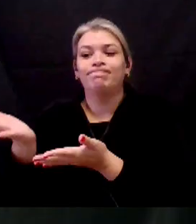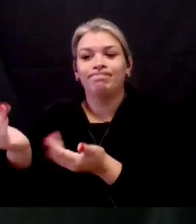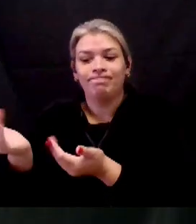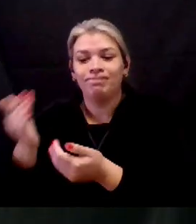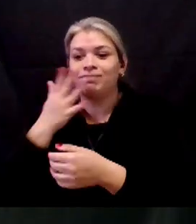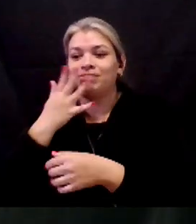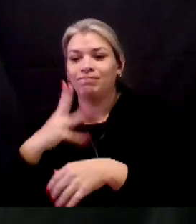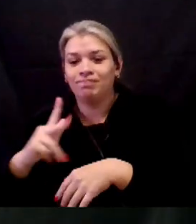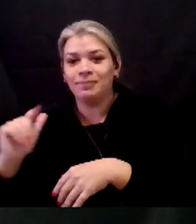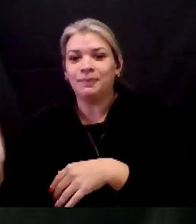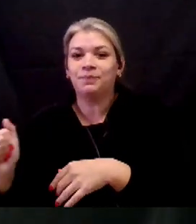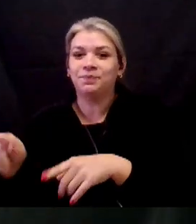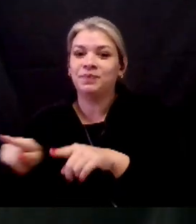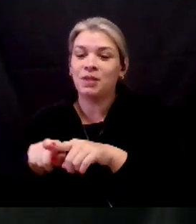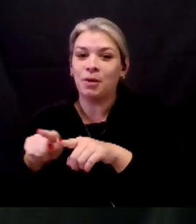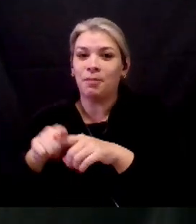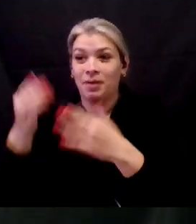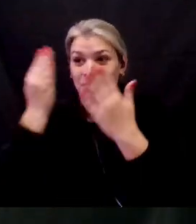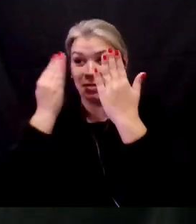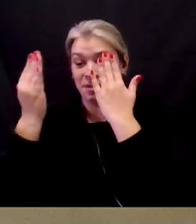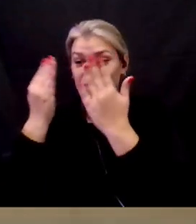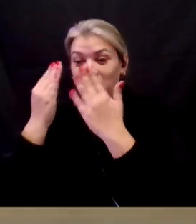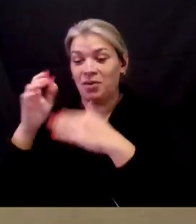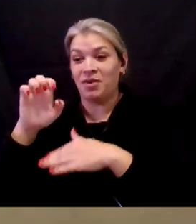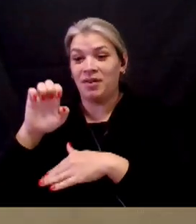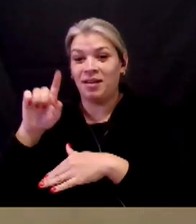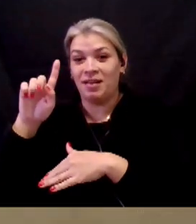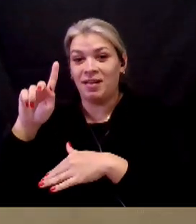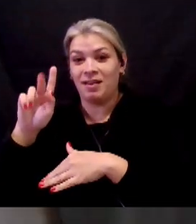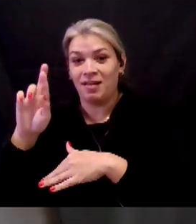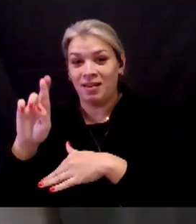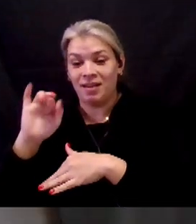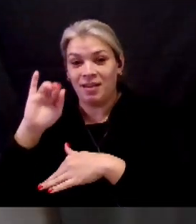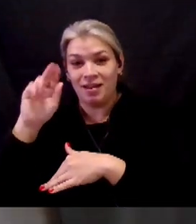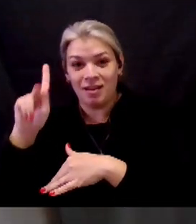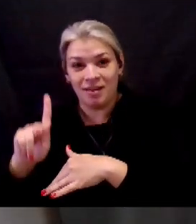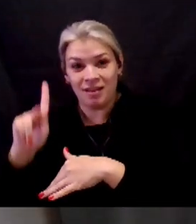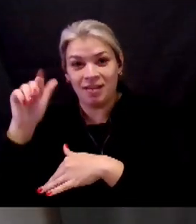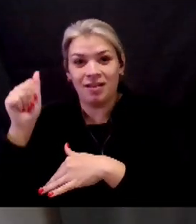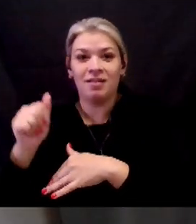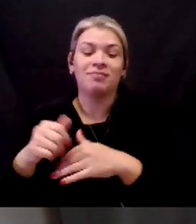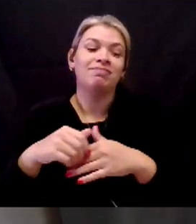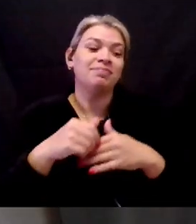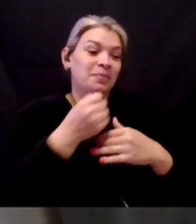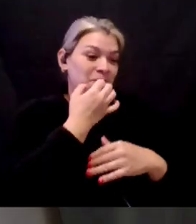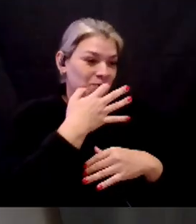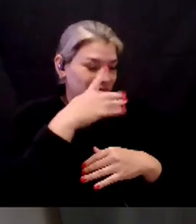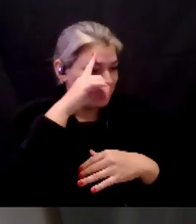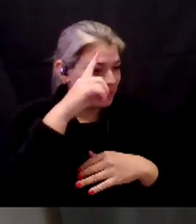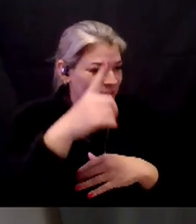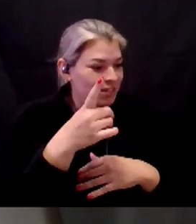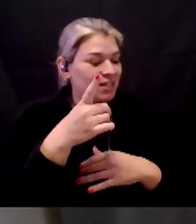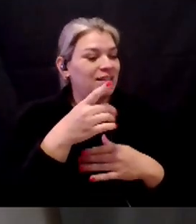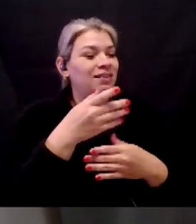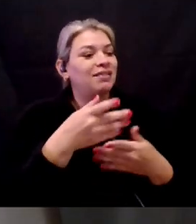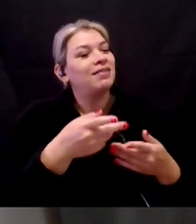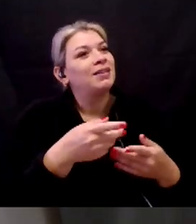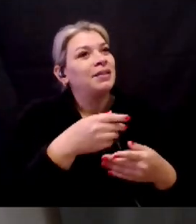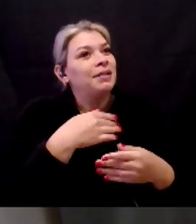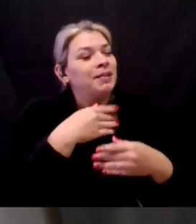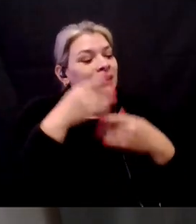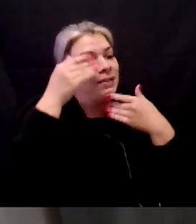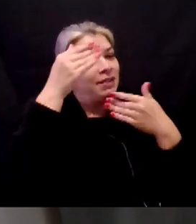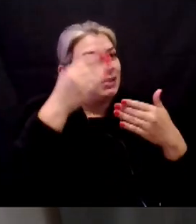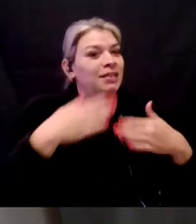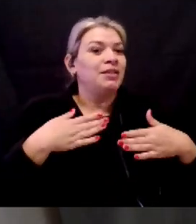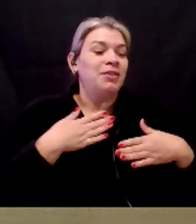a psicóloga Érica Santiago. Seja bem-vinda, bom dia. Muito obrigada, bom dia, meninas. Agradeço pelo convite, acho que o bate-papo vai